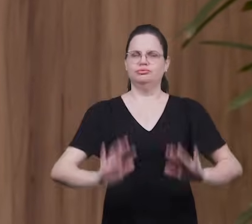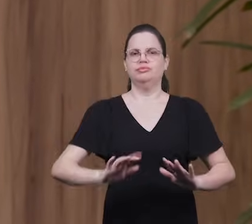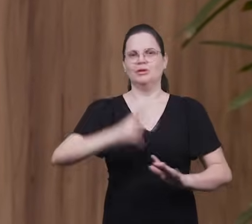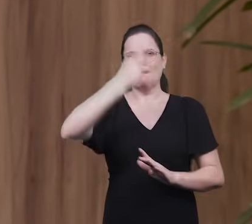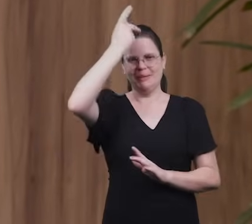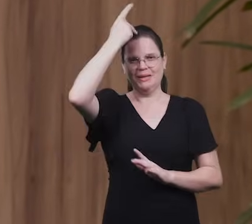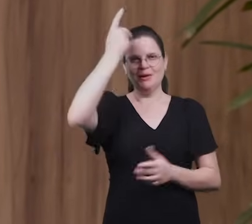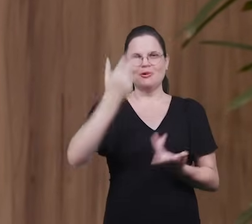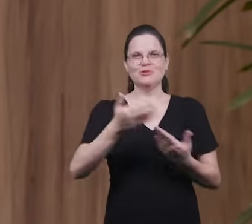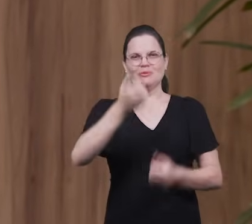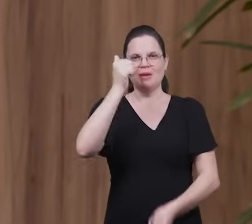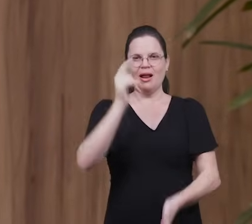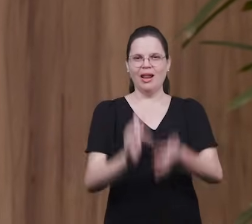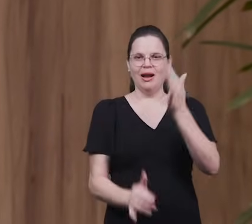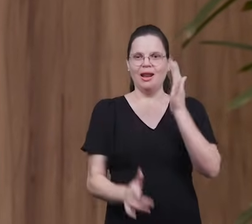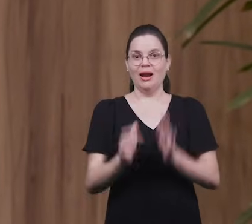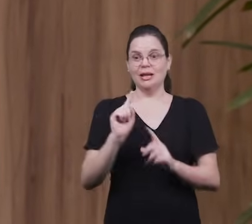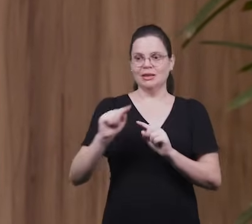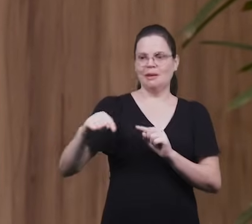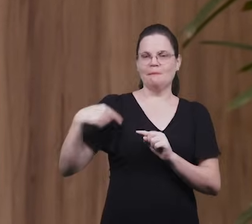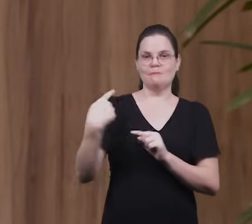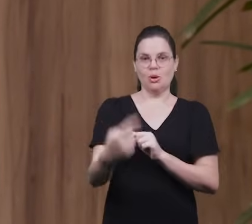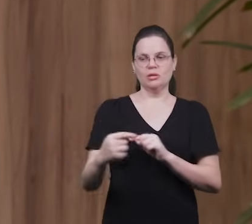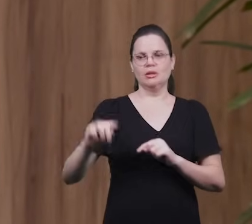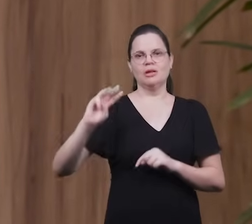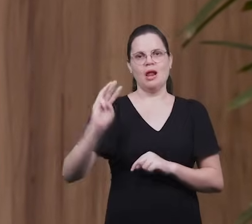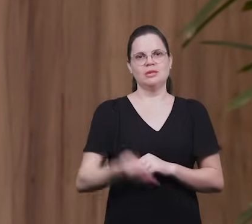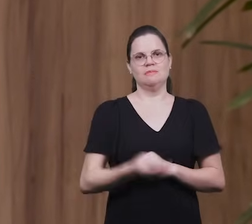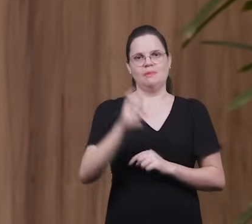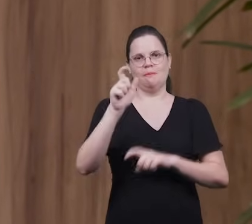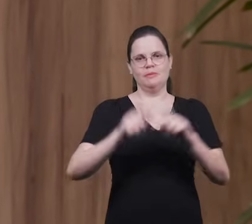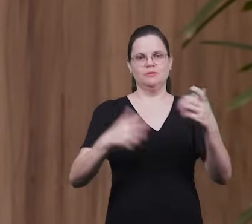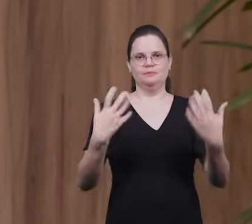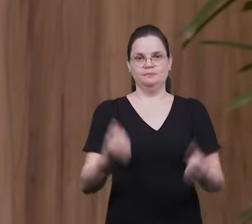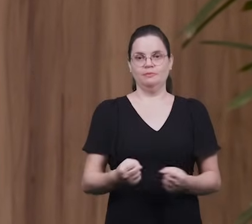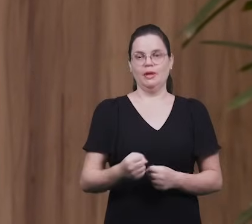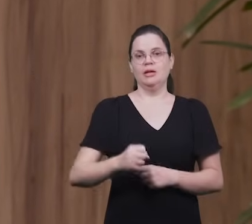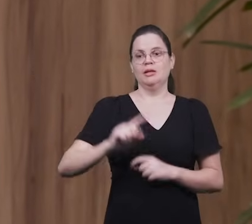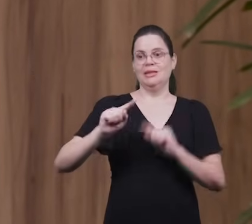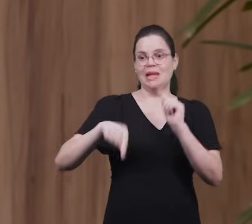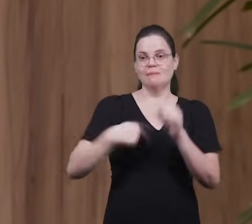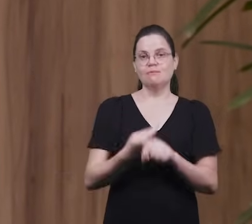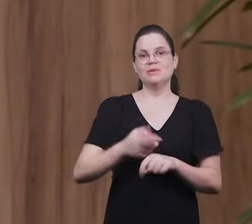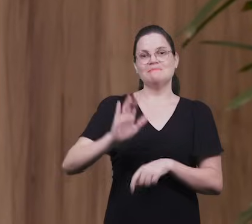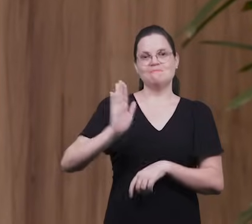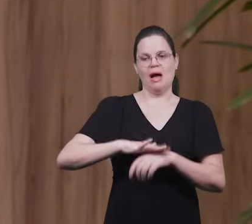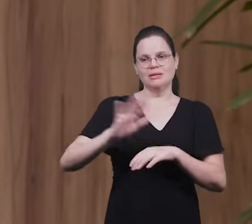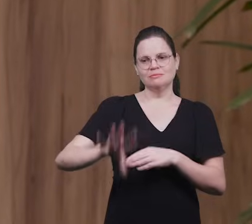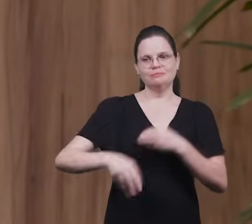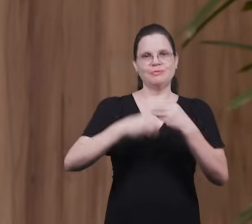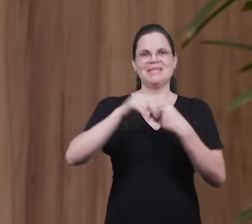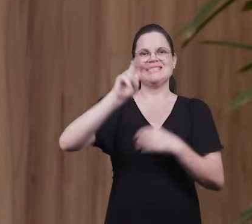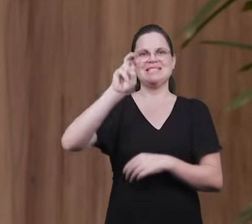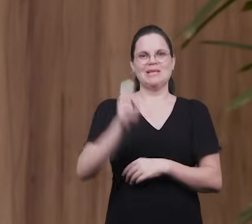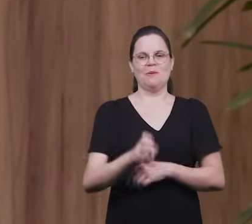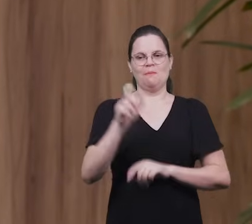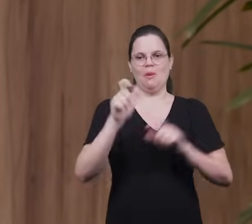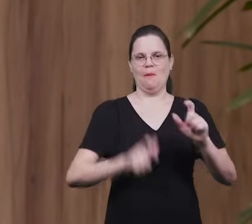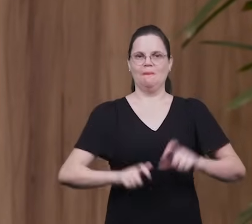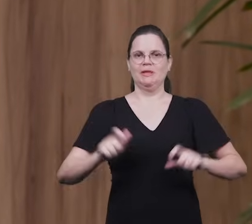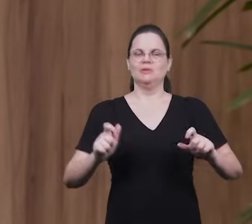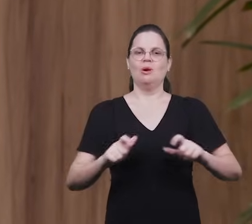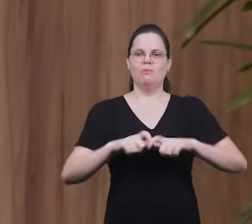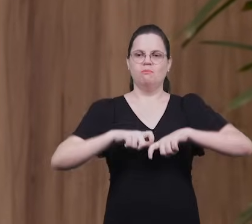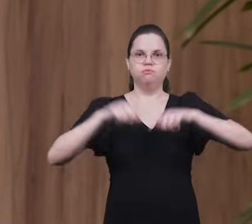Pentecostes, por exemplo, 3.000 se converteram, depois 5.000 na segunda mensagem que foi pregada, porque ali nós tínhamos